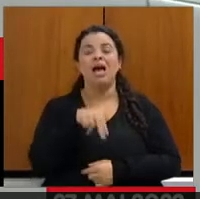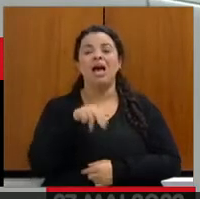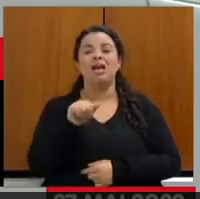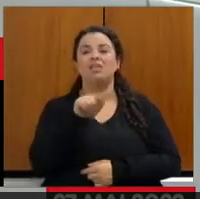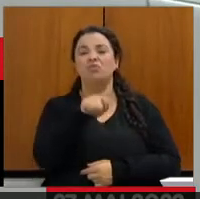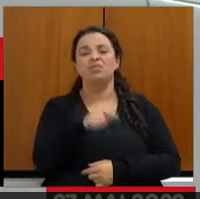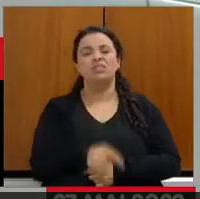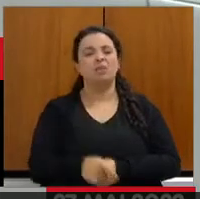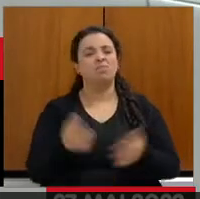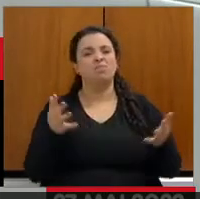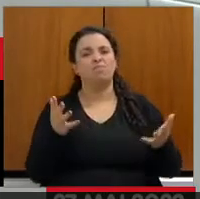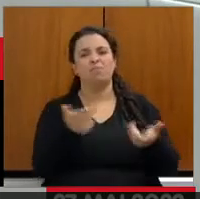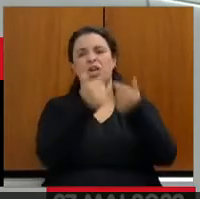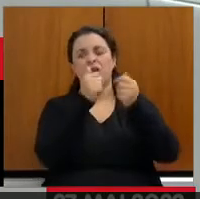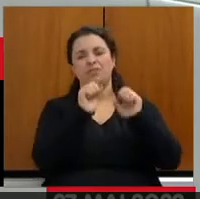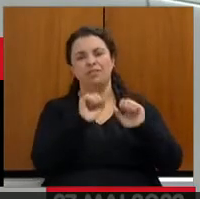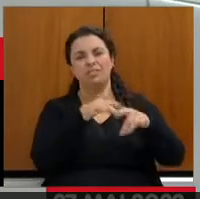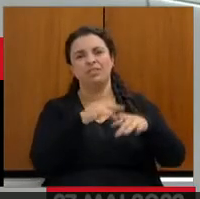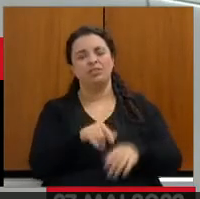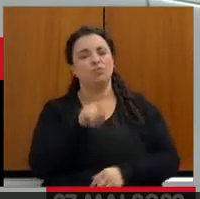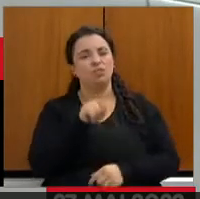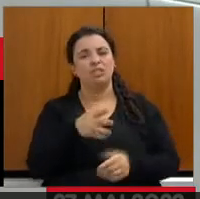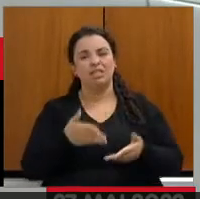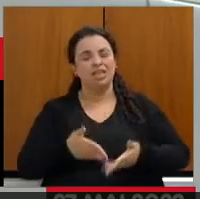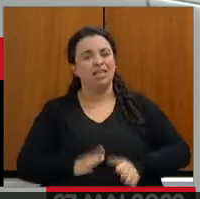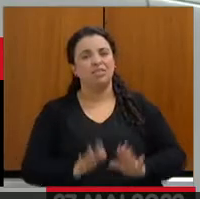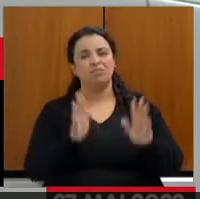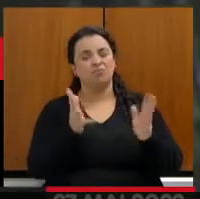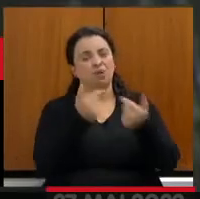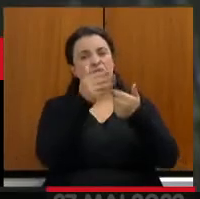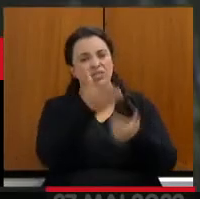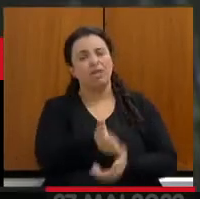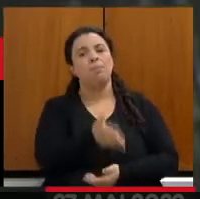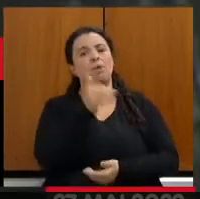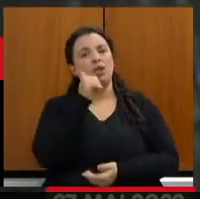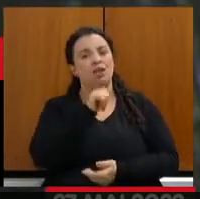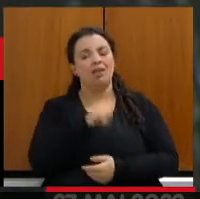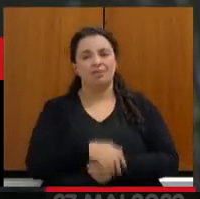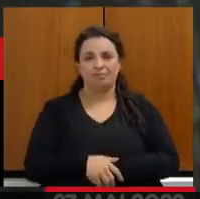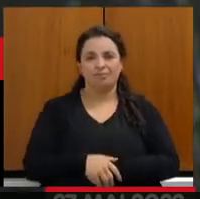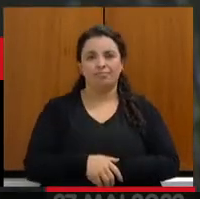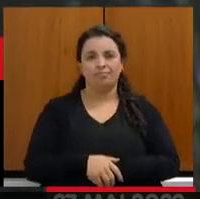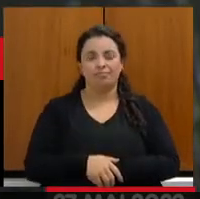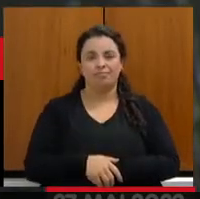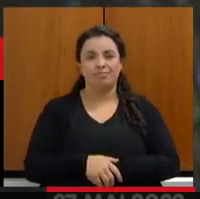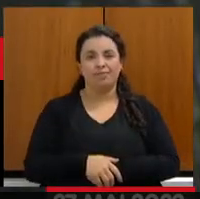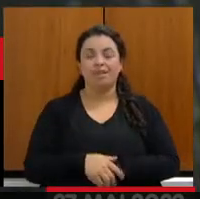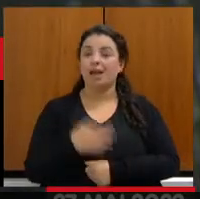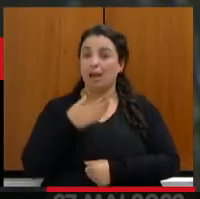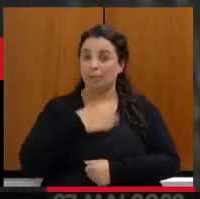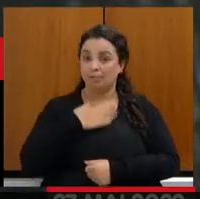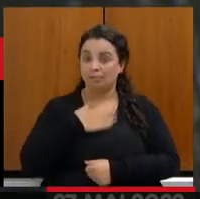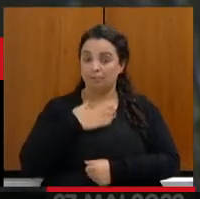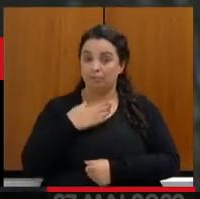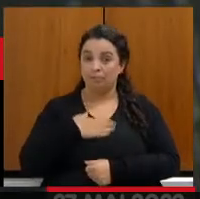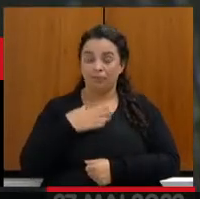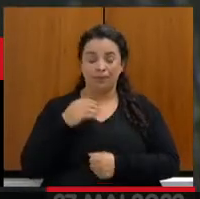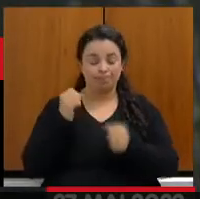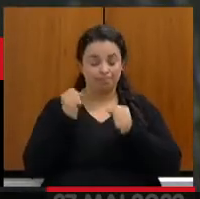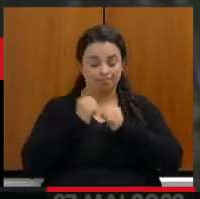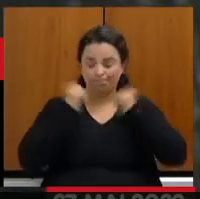sim você já nasceu o incrível Você é mulher a minha indignação